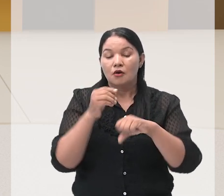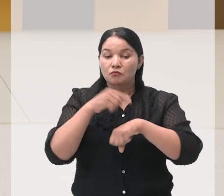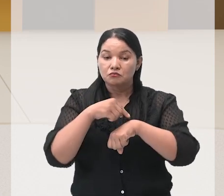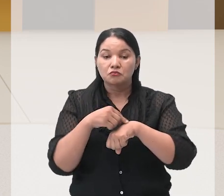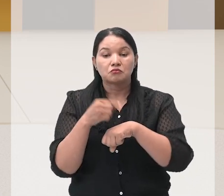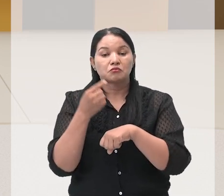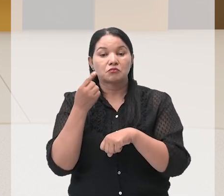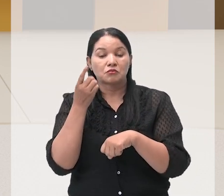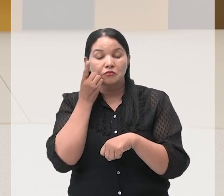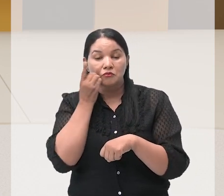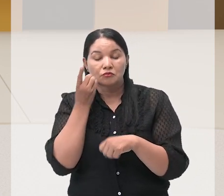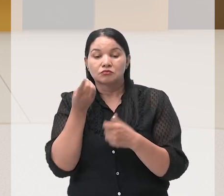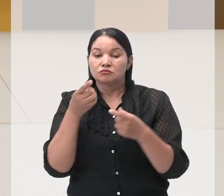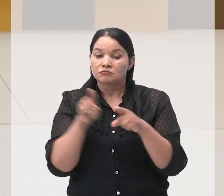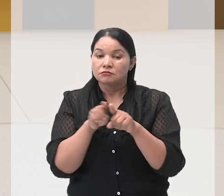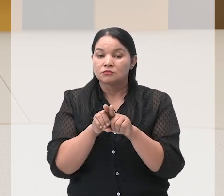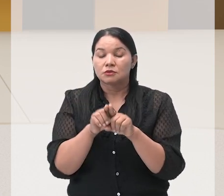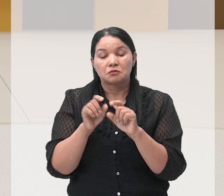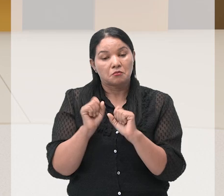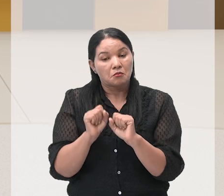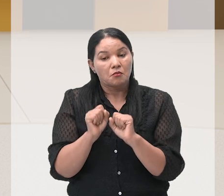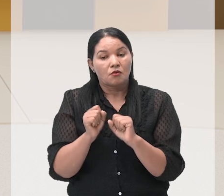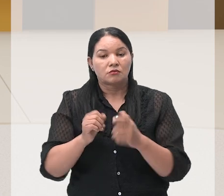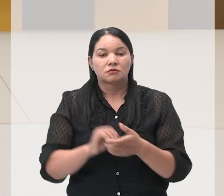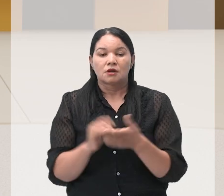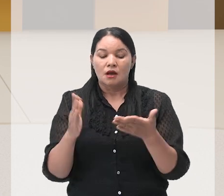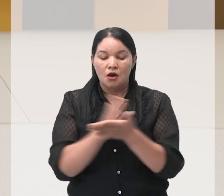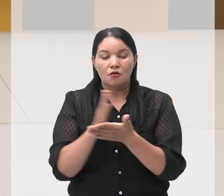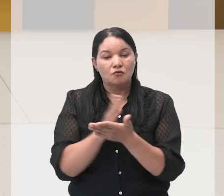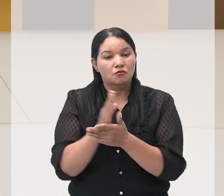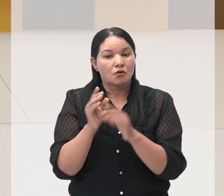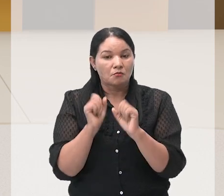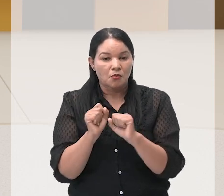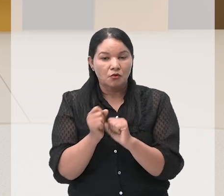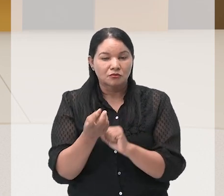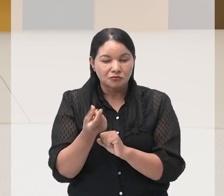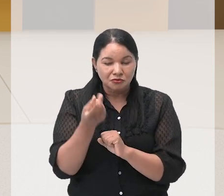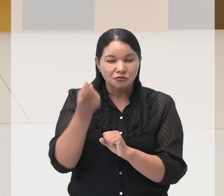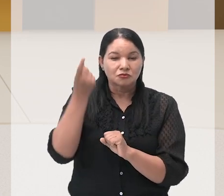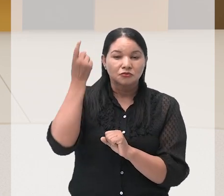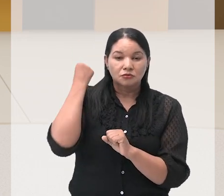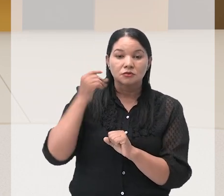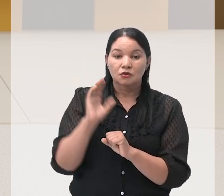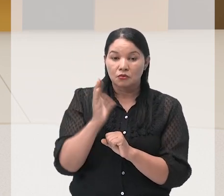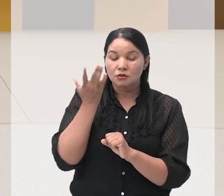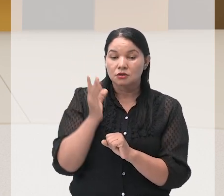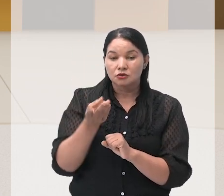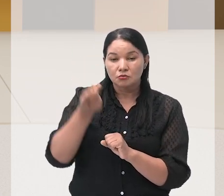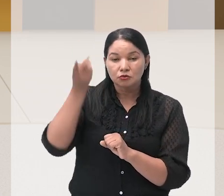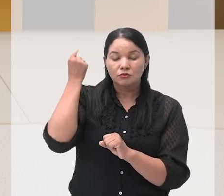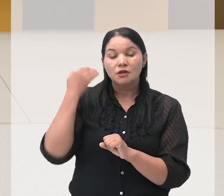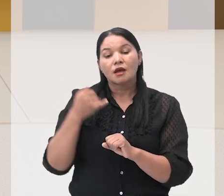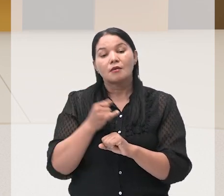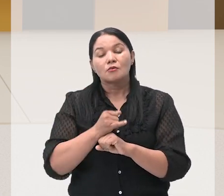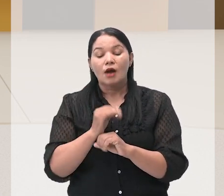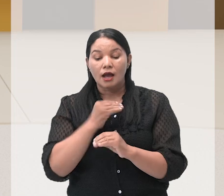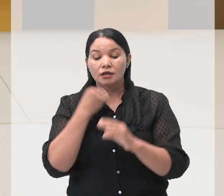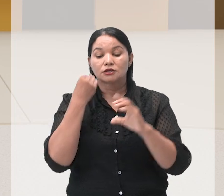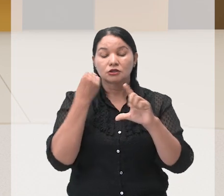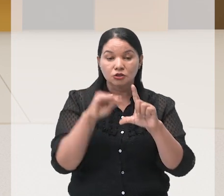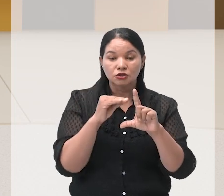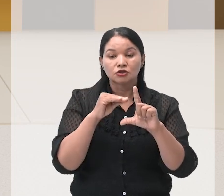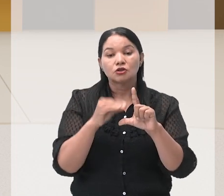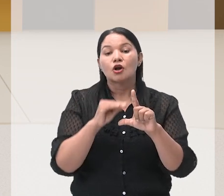aconteceu há muito tempo e buscarem ela de volta, só mudarem as datas dela, mudarem uma coisa